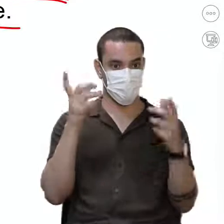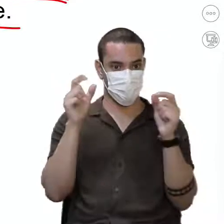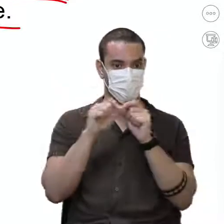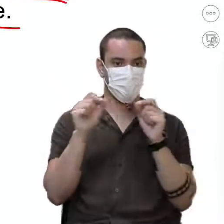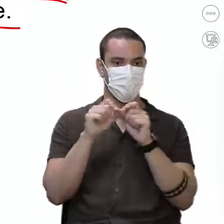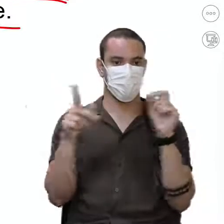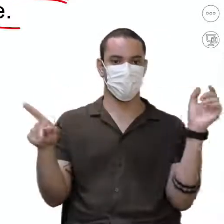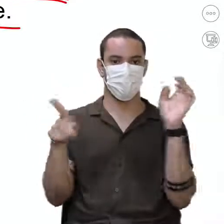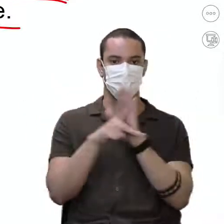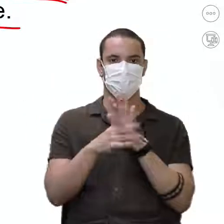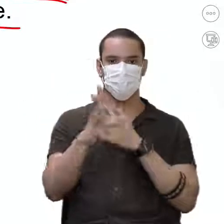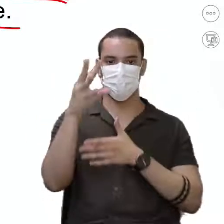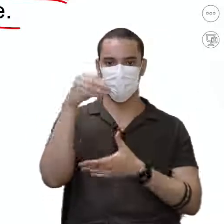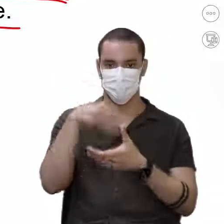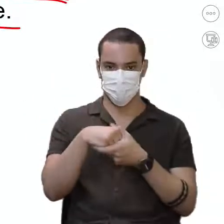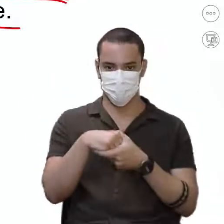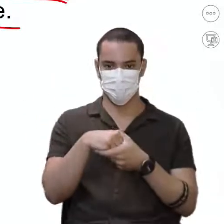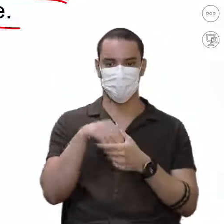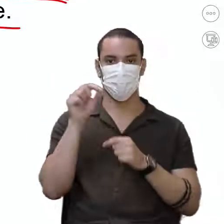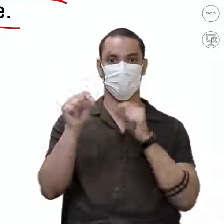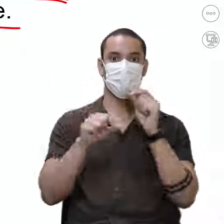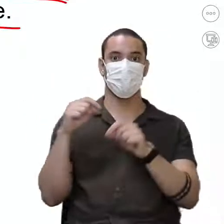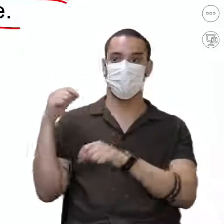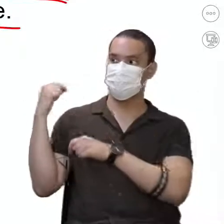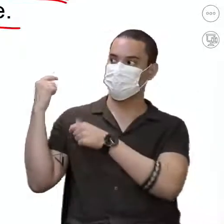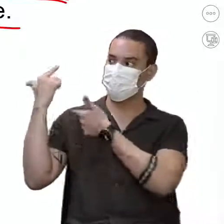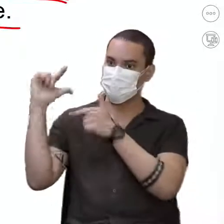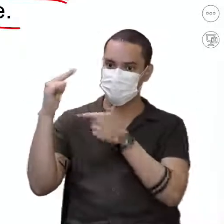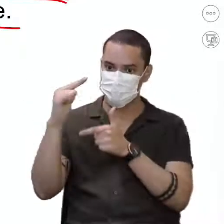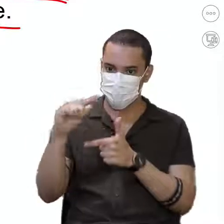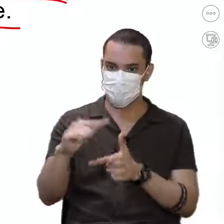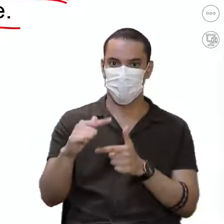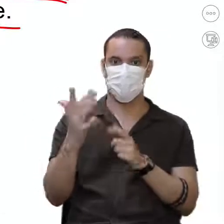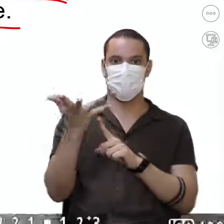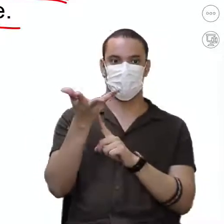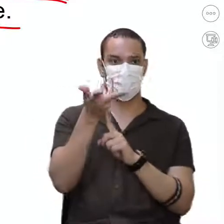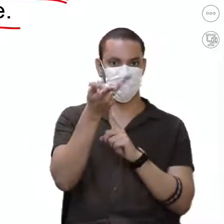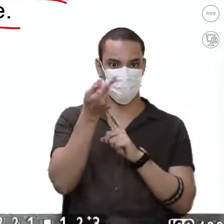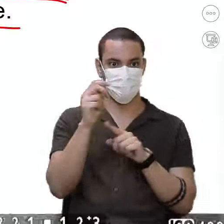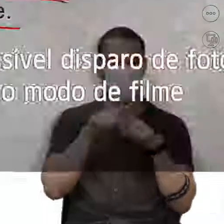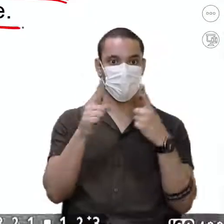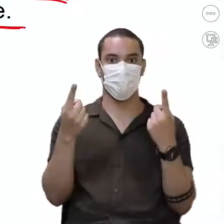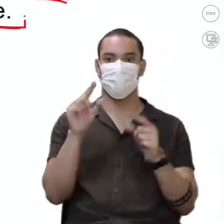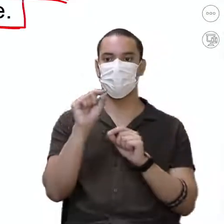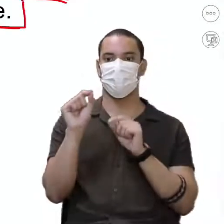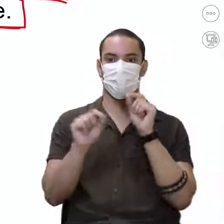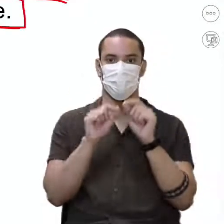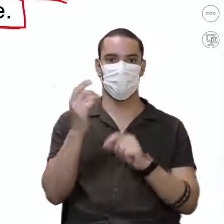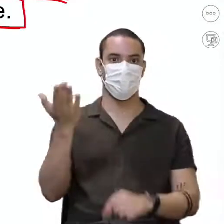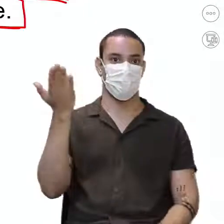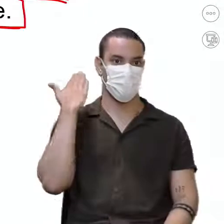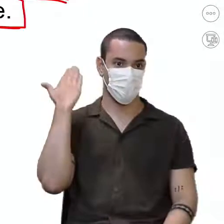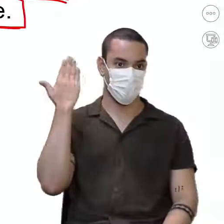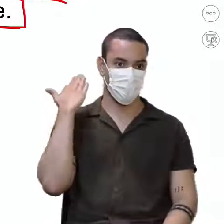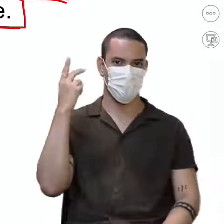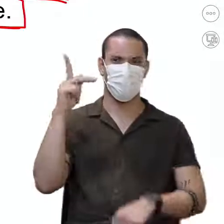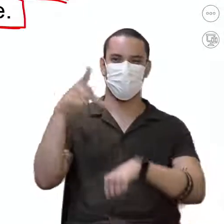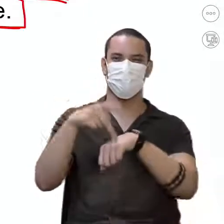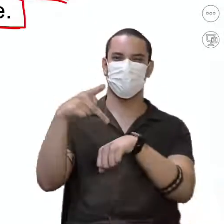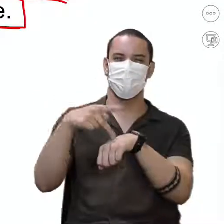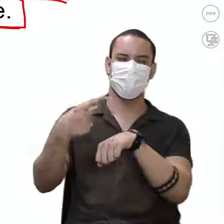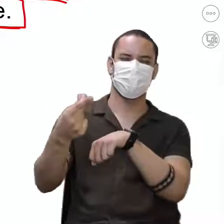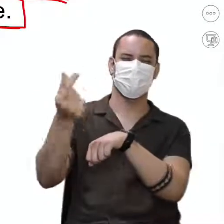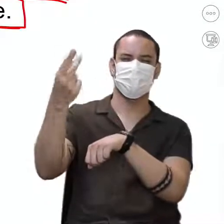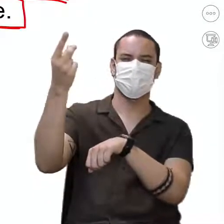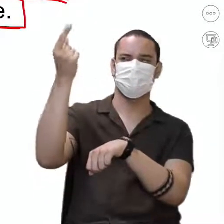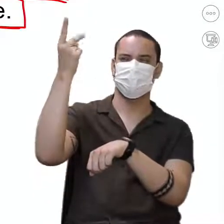fazer parte da tradição, de uma grande tradição artística que vai desde a época da pedra,